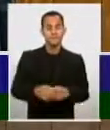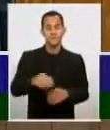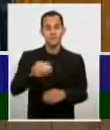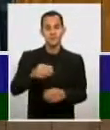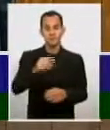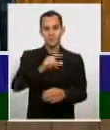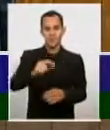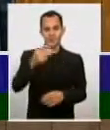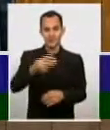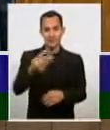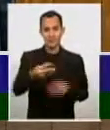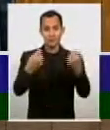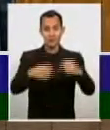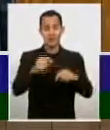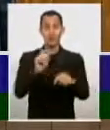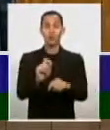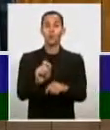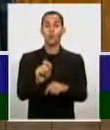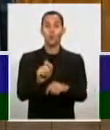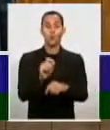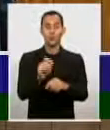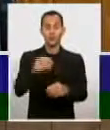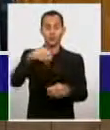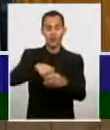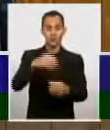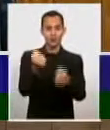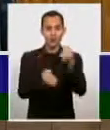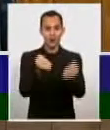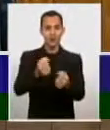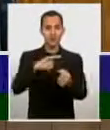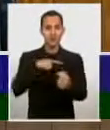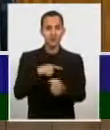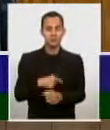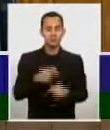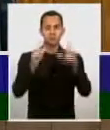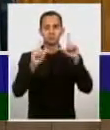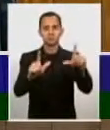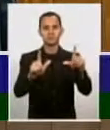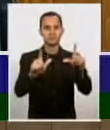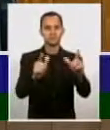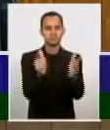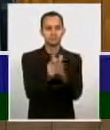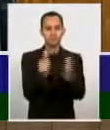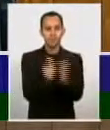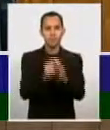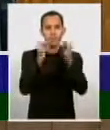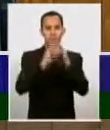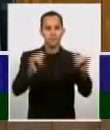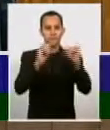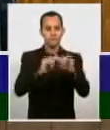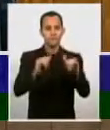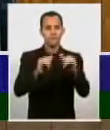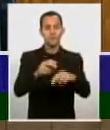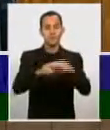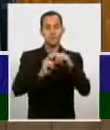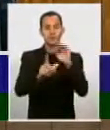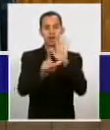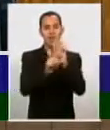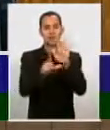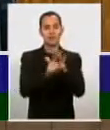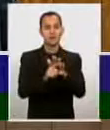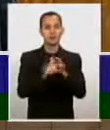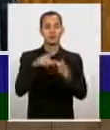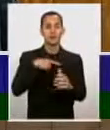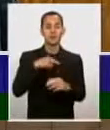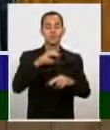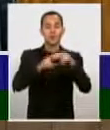Parágrafo 3º. Deverá ser fixado no interior dos veículos cartazes visando a dar publicidade à presente lei com os seguintes